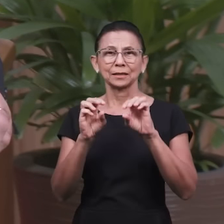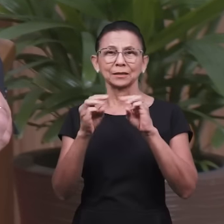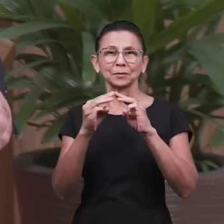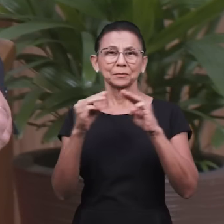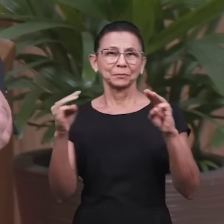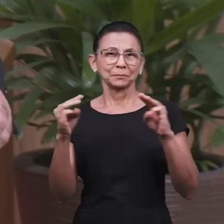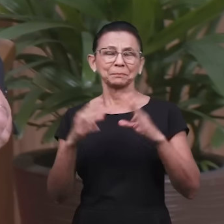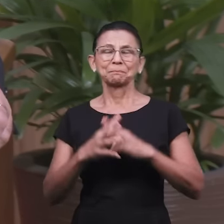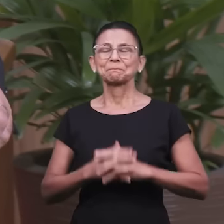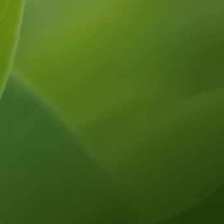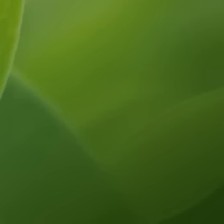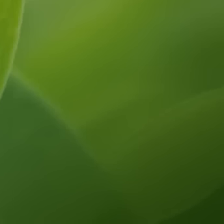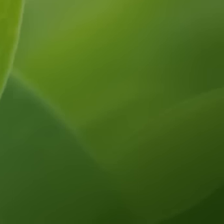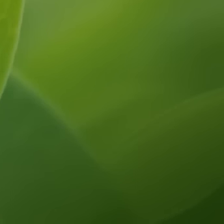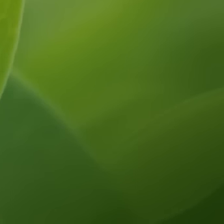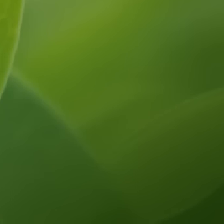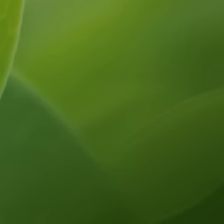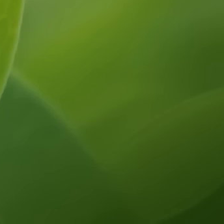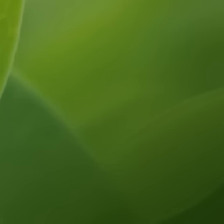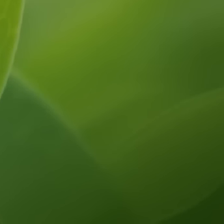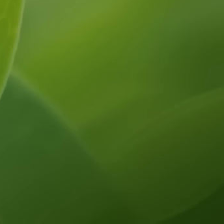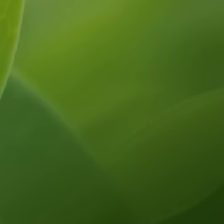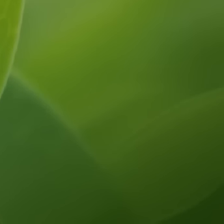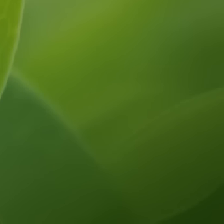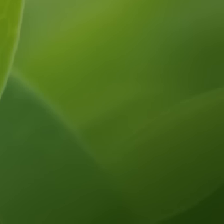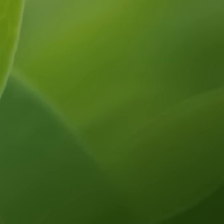quadro Lições do Manaim.